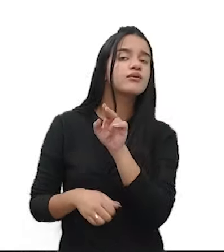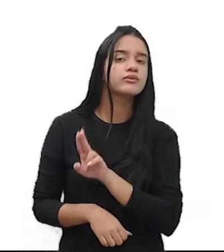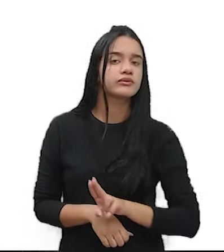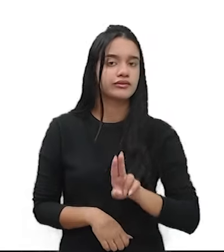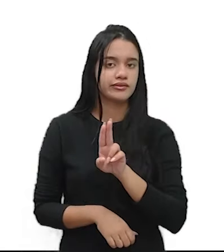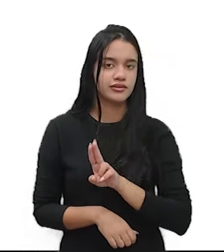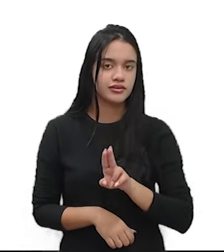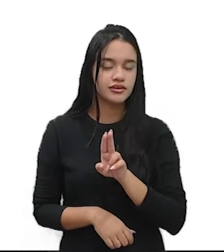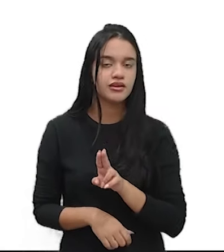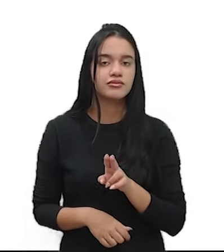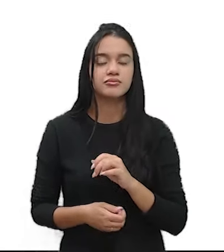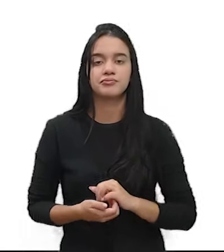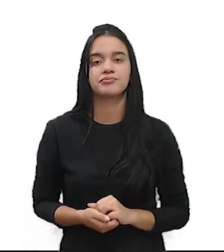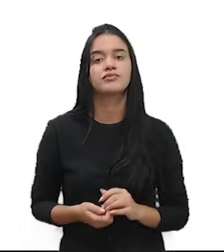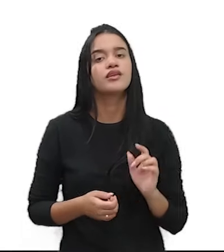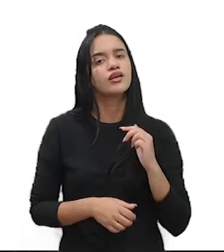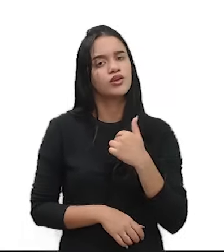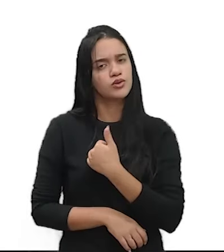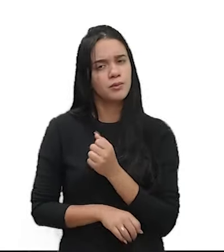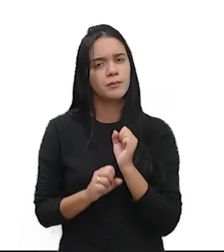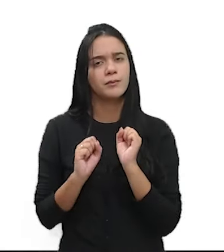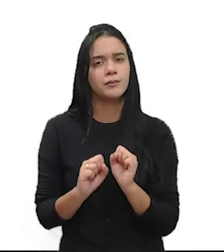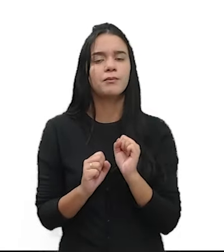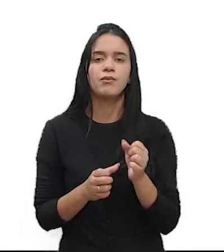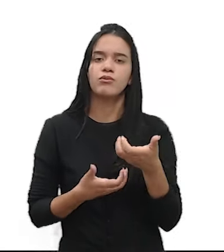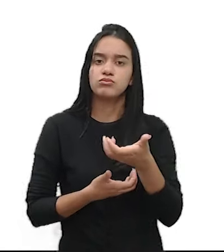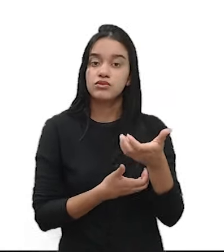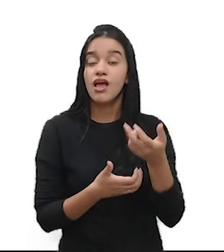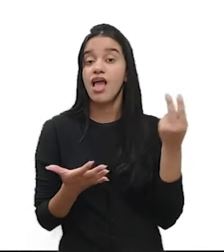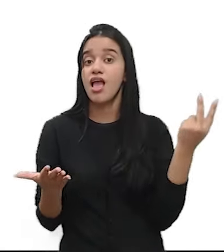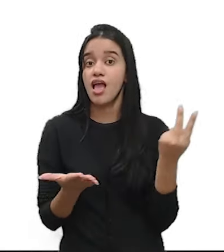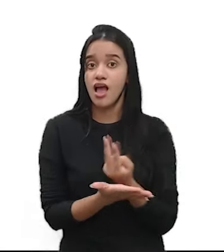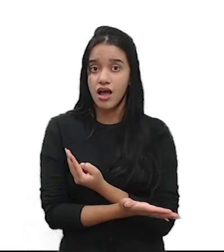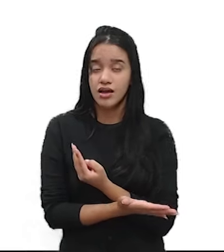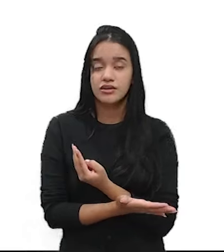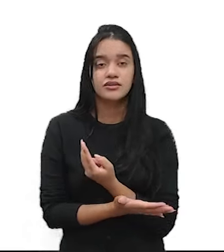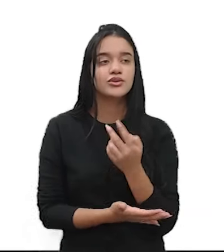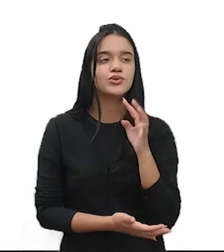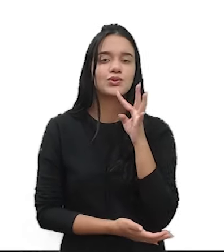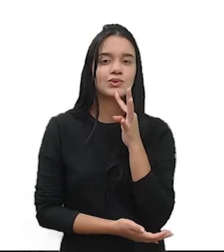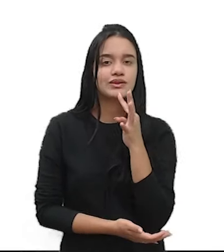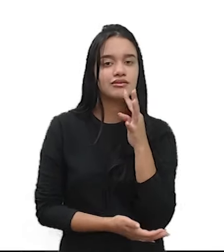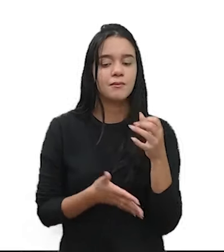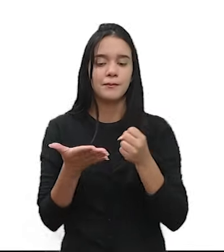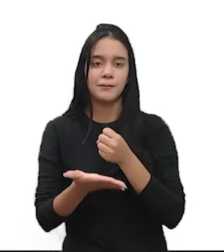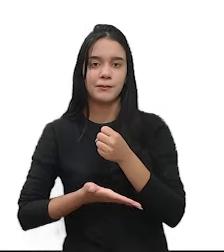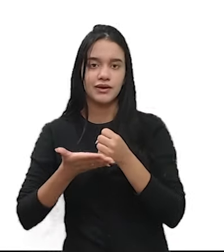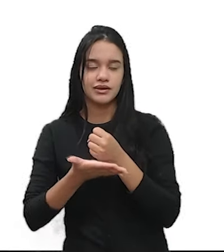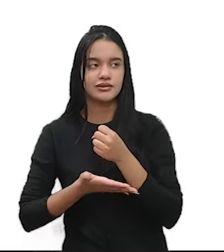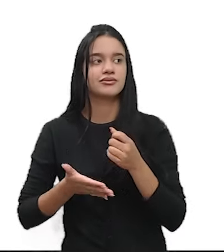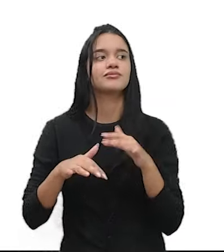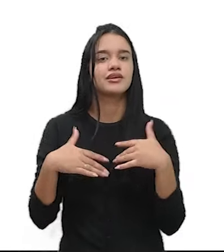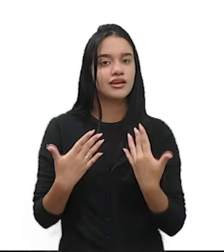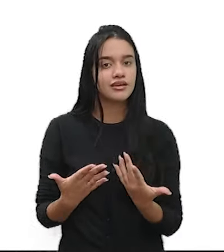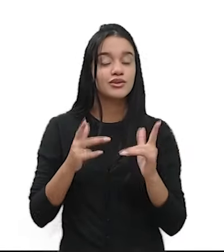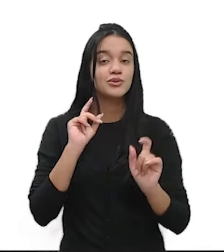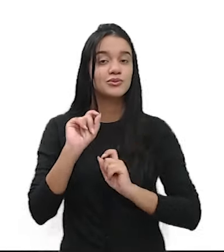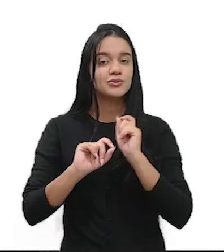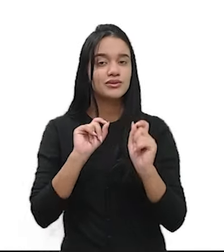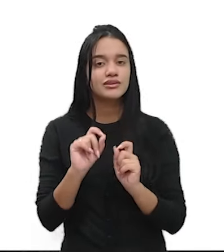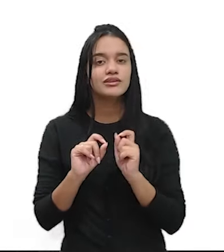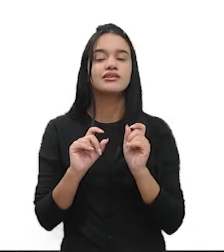ser aplicado né a gente pode aplicar de forma errada caso não tenha esse conhecimento básico então isso seria a